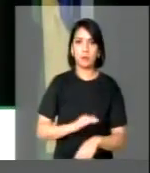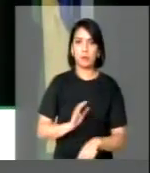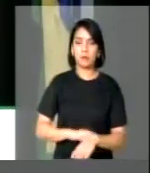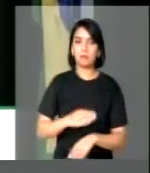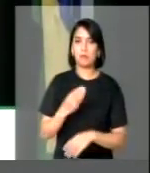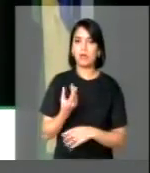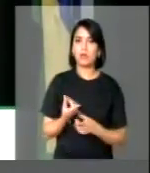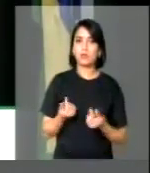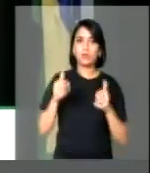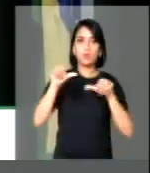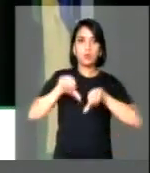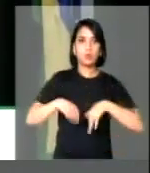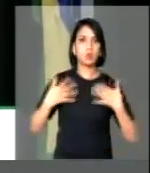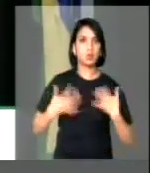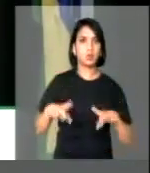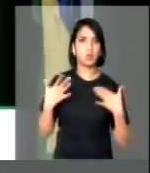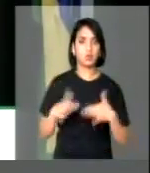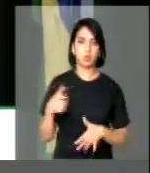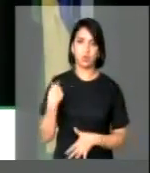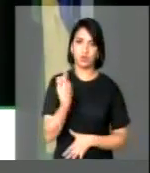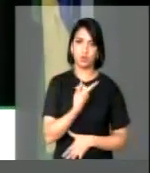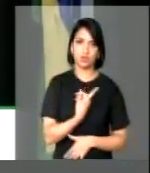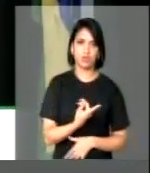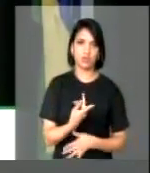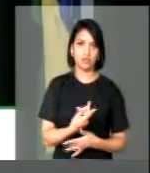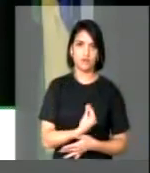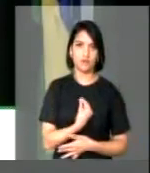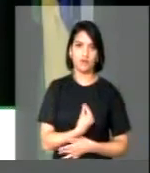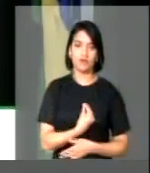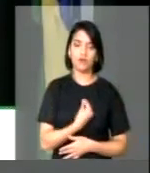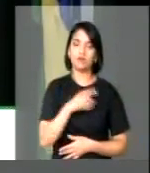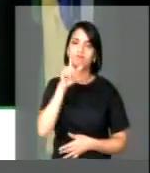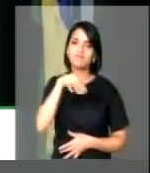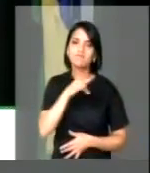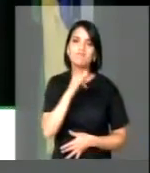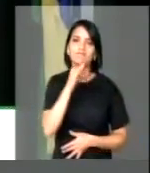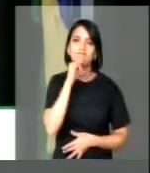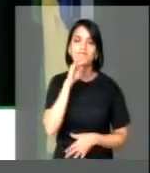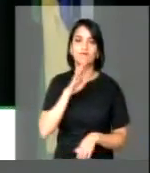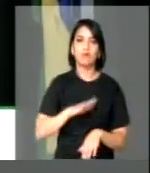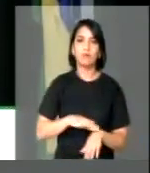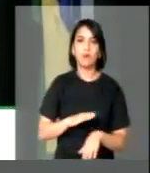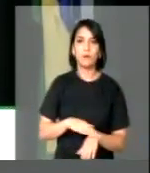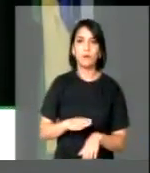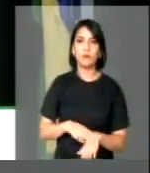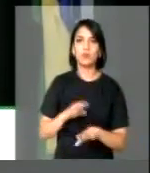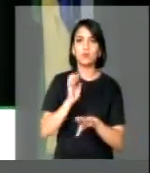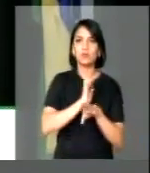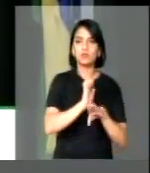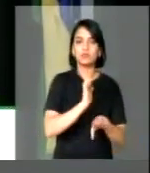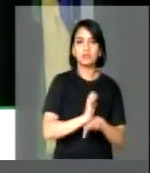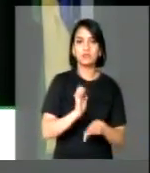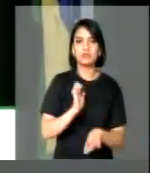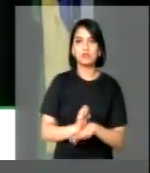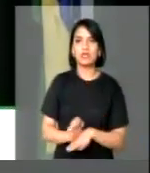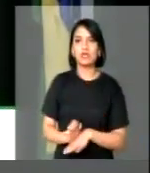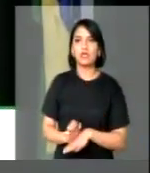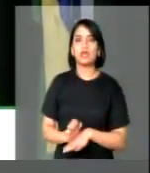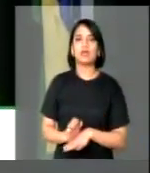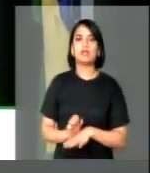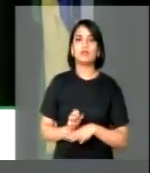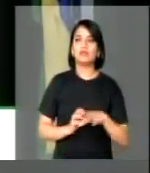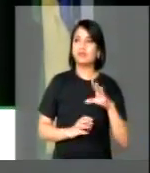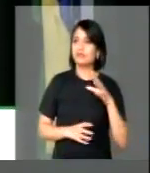estamos vivendo. É lamentável que no momento em que os estados estão brigando por um